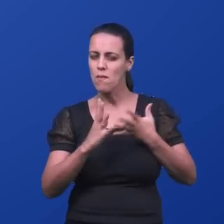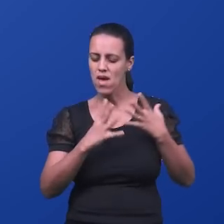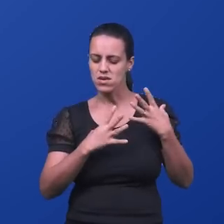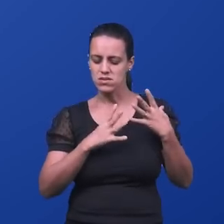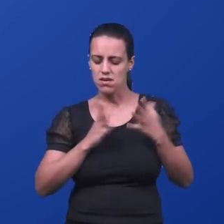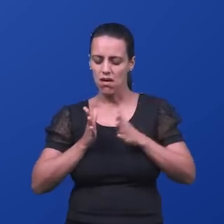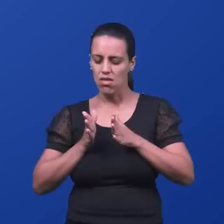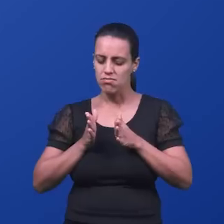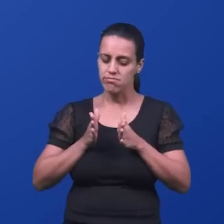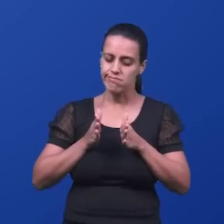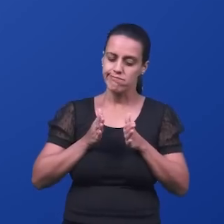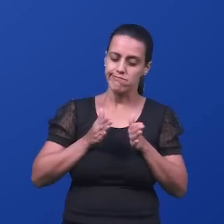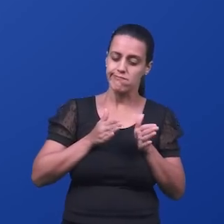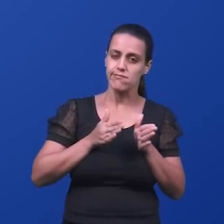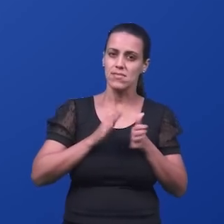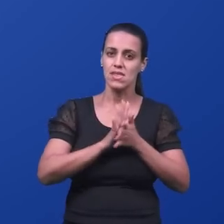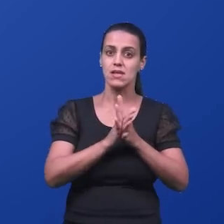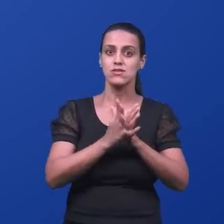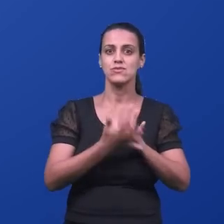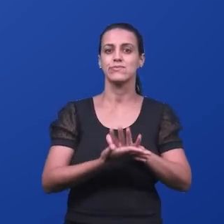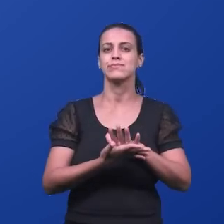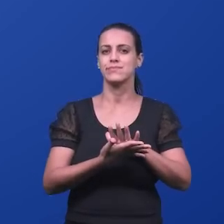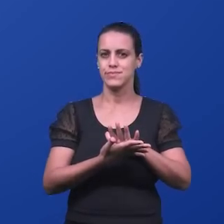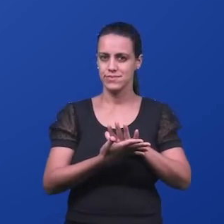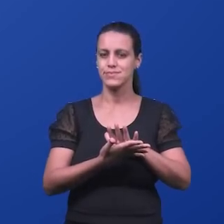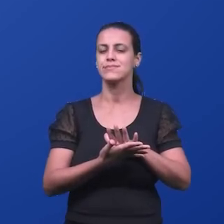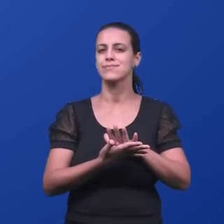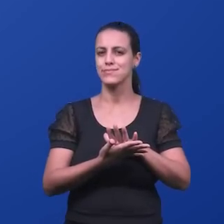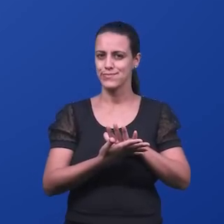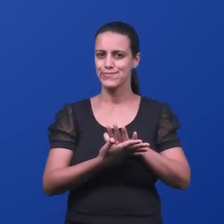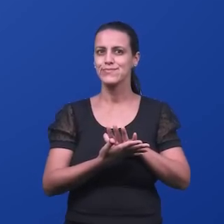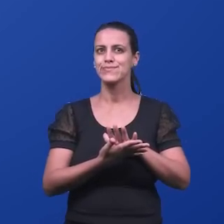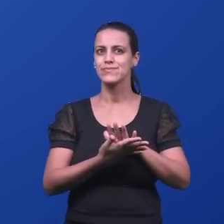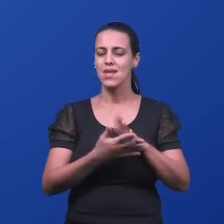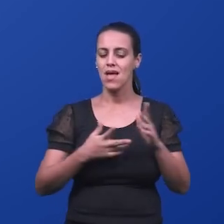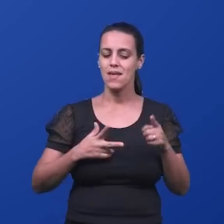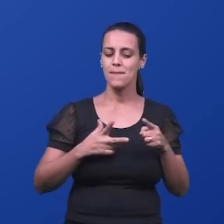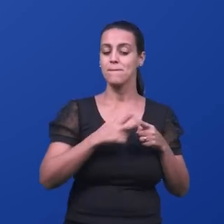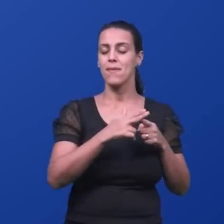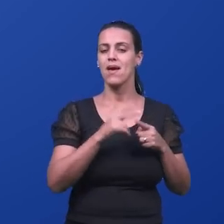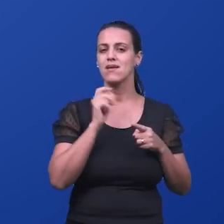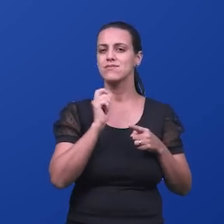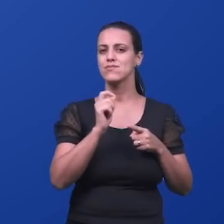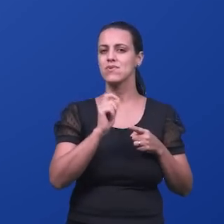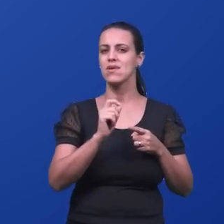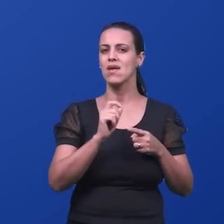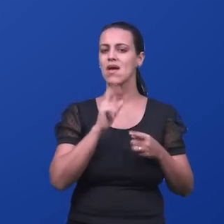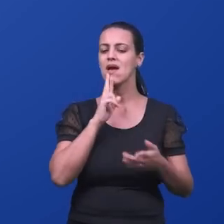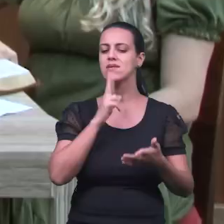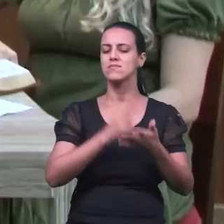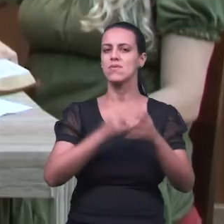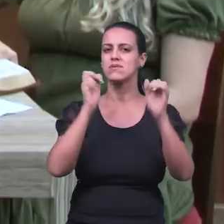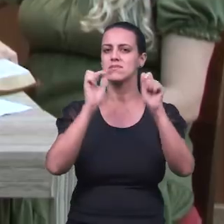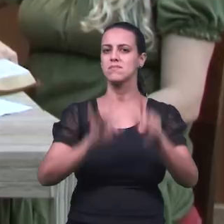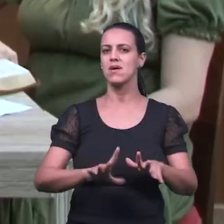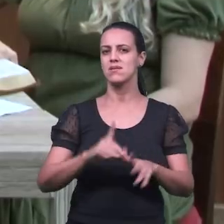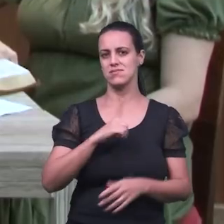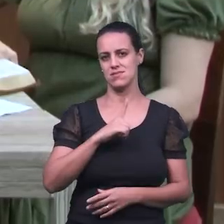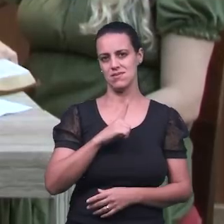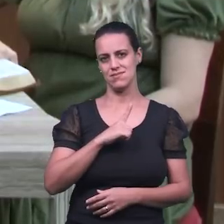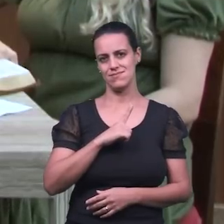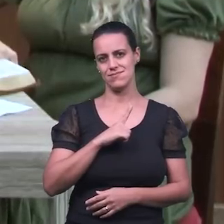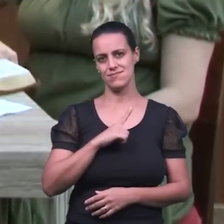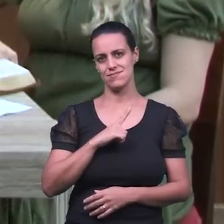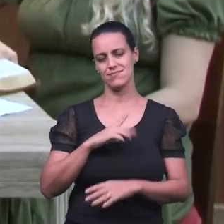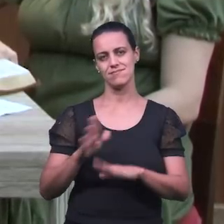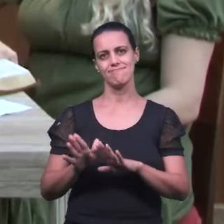do servo e elas vão destruindo as flores, impedindo que os frutos venham a acontecer. Bem, meus irmãos,